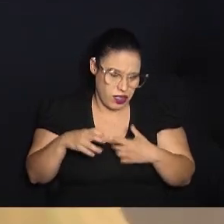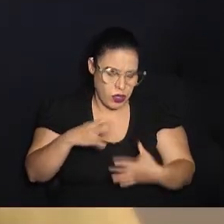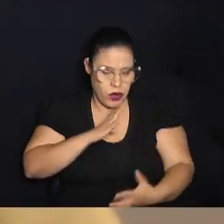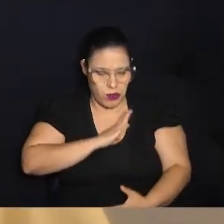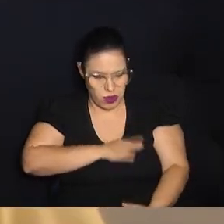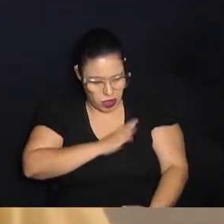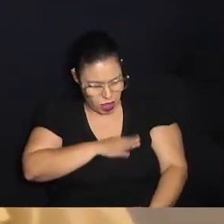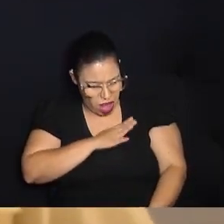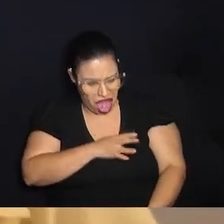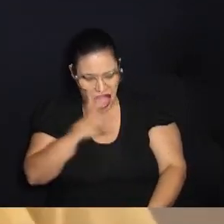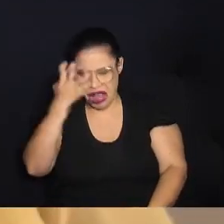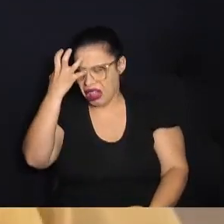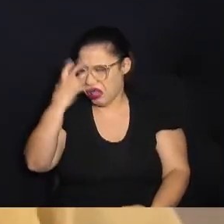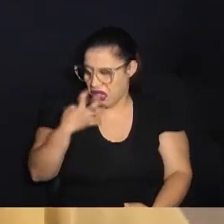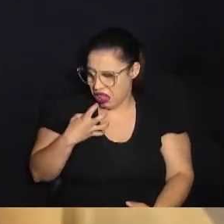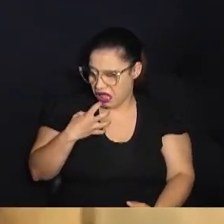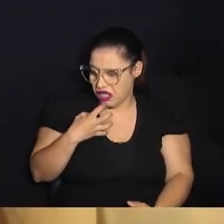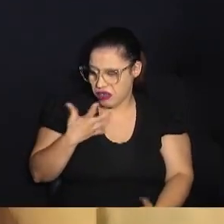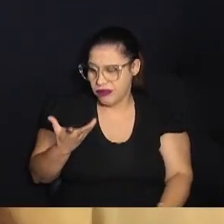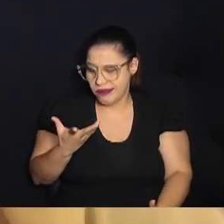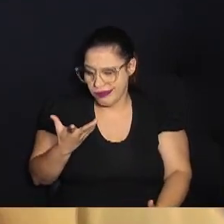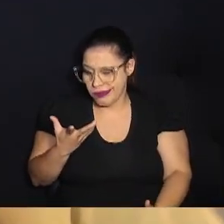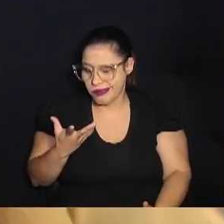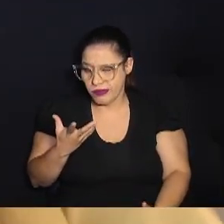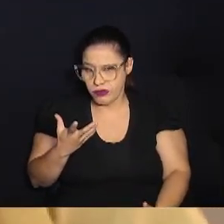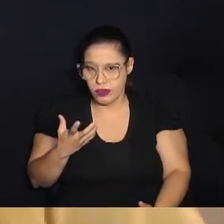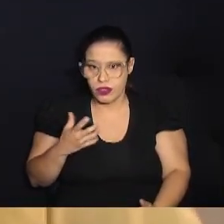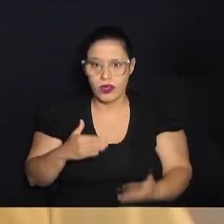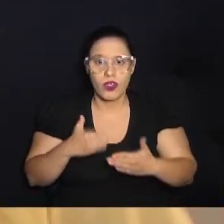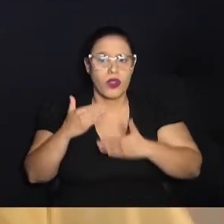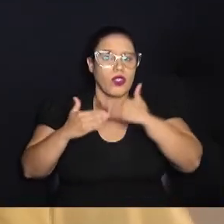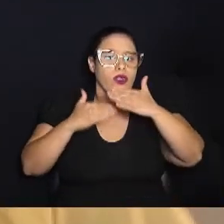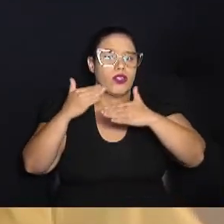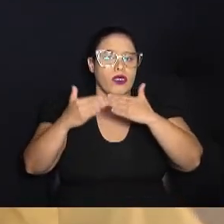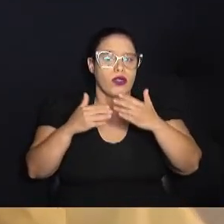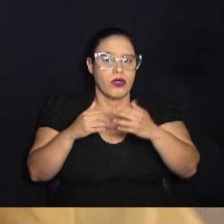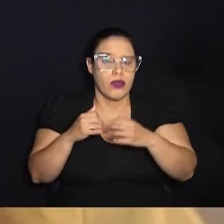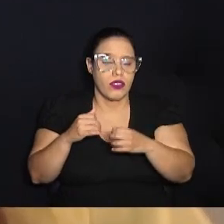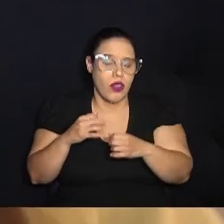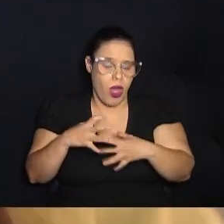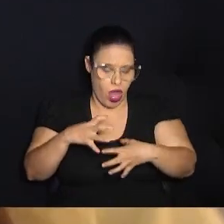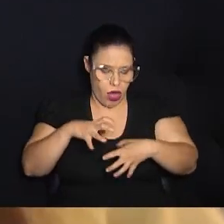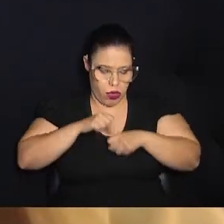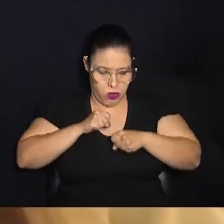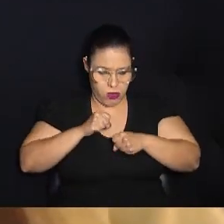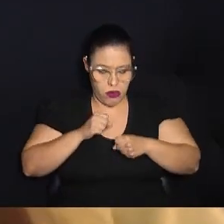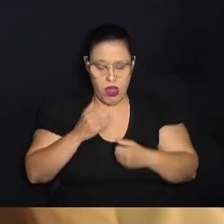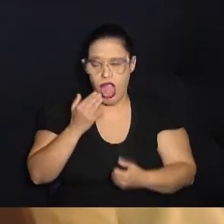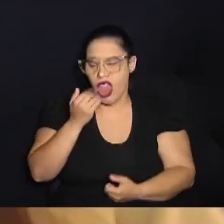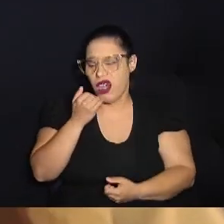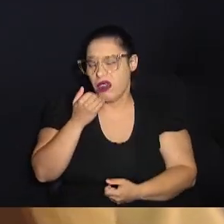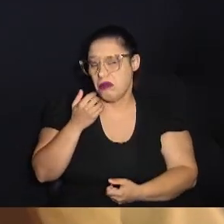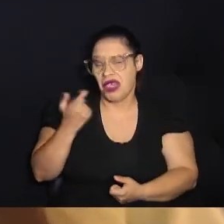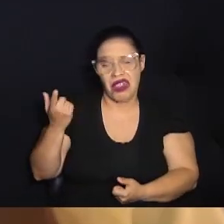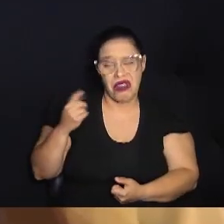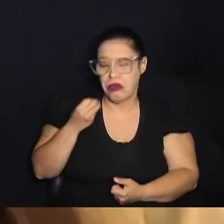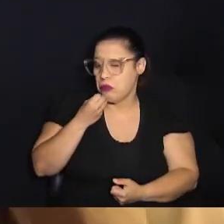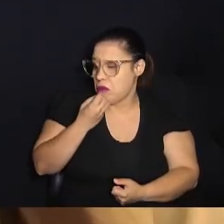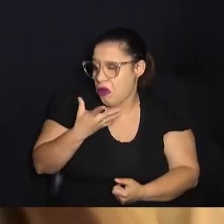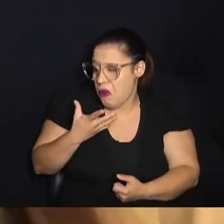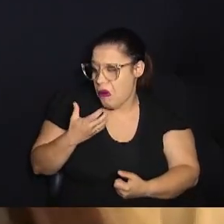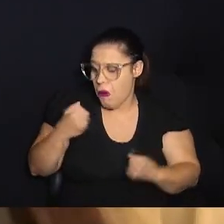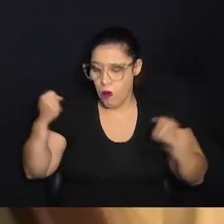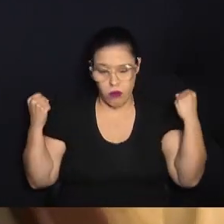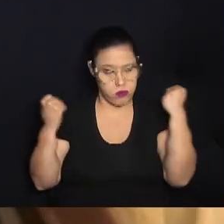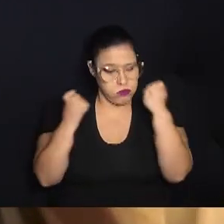Doenças cardiovasculares estão mais sérias porque ficamos muito inflamados. E o que gera essa inflamação? Só infecção? Não. Alimentos não saudáveis,